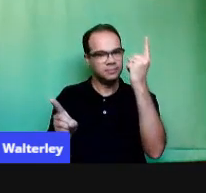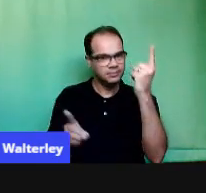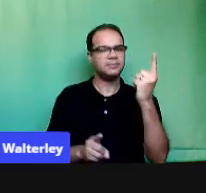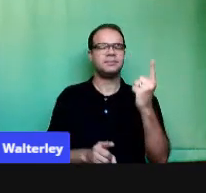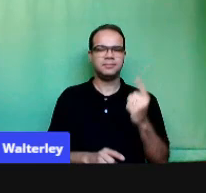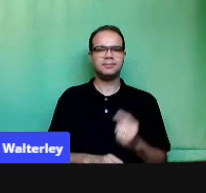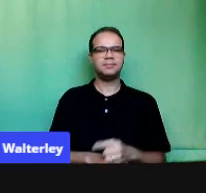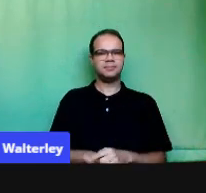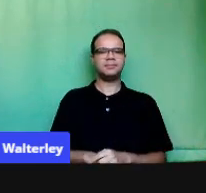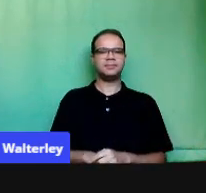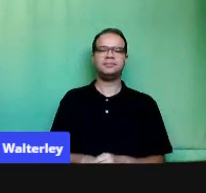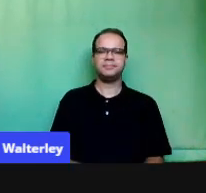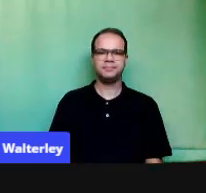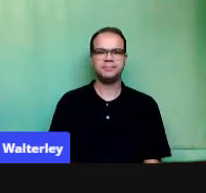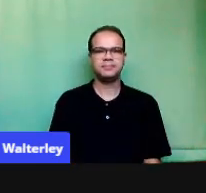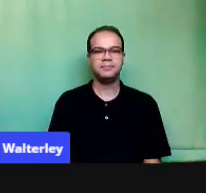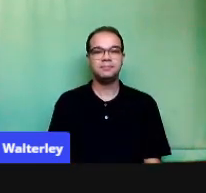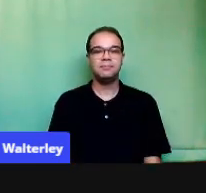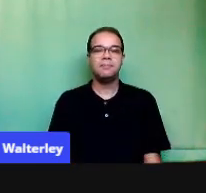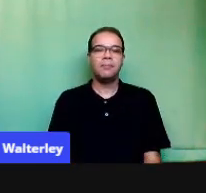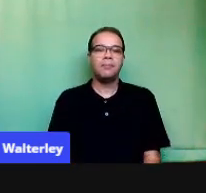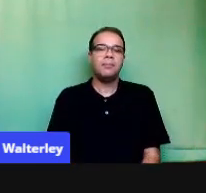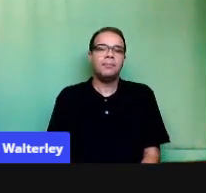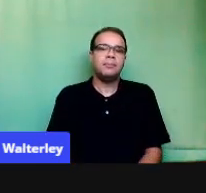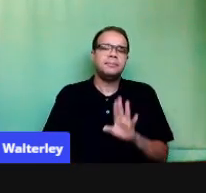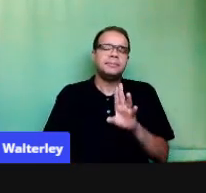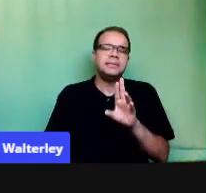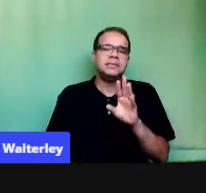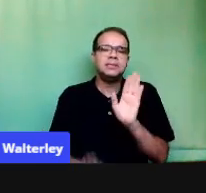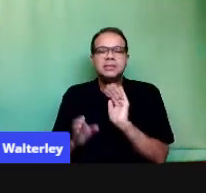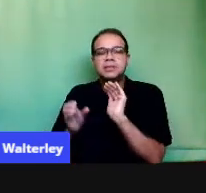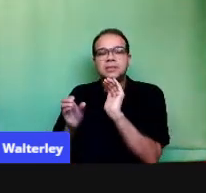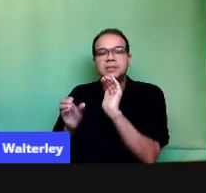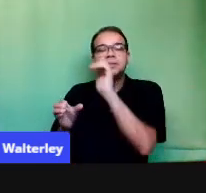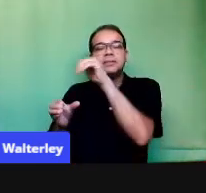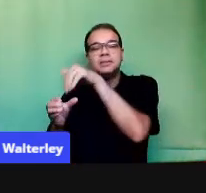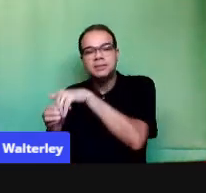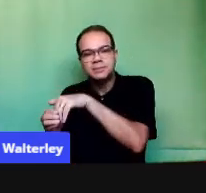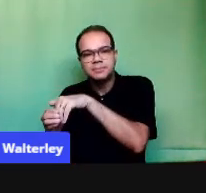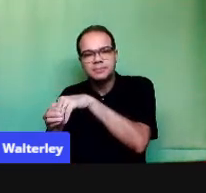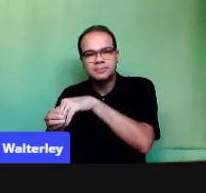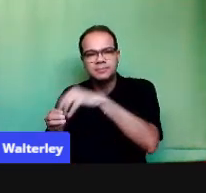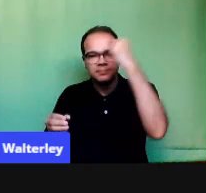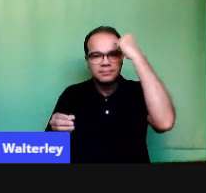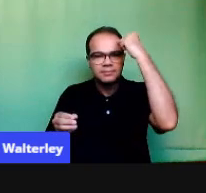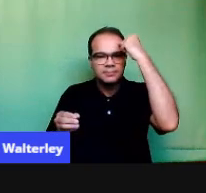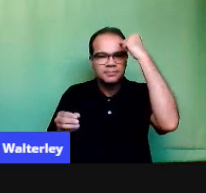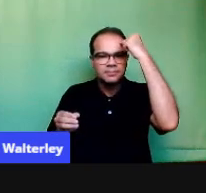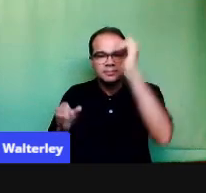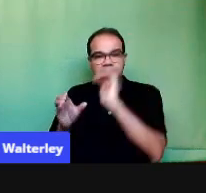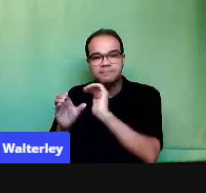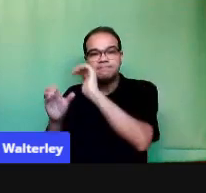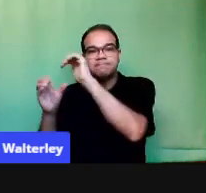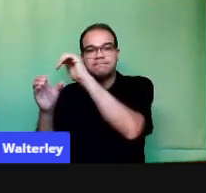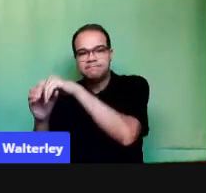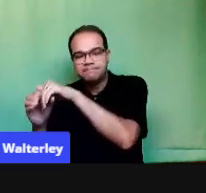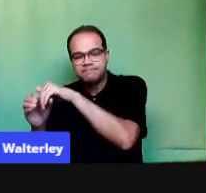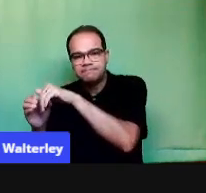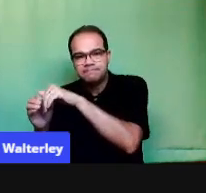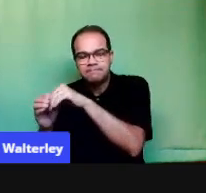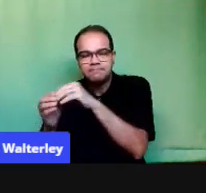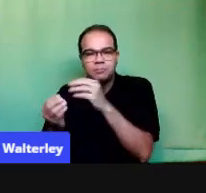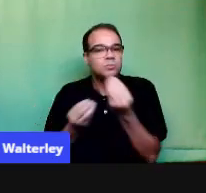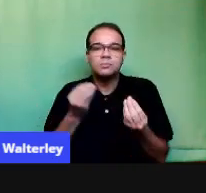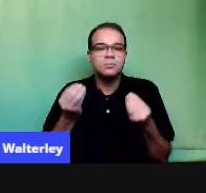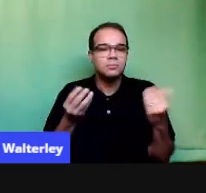bem-estar físico. Mas e no bem-estar mental? Como que a gente pode fazer essa avaliação? O bem-estar mental ele está muito mais